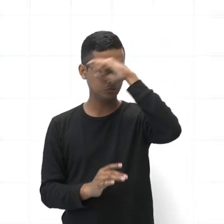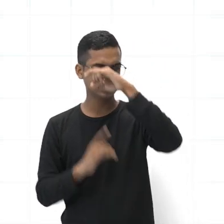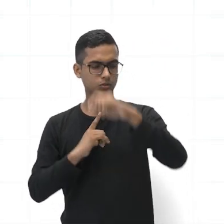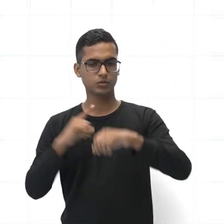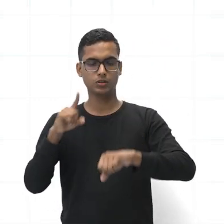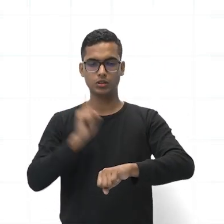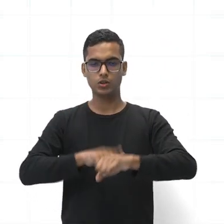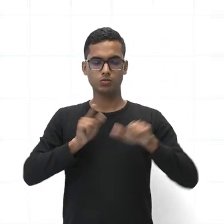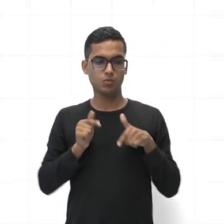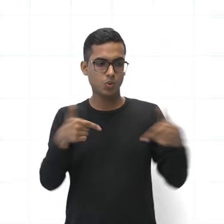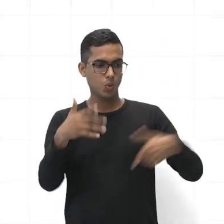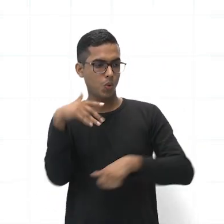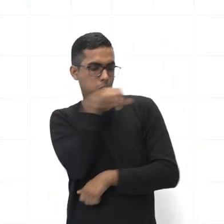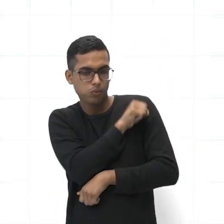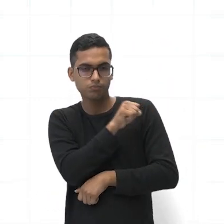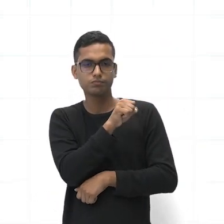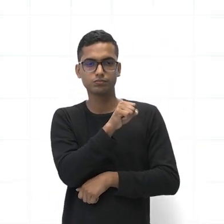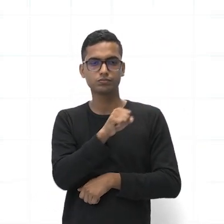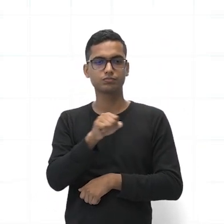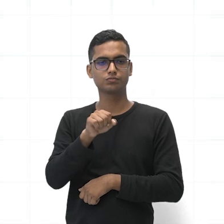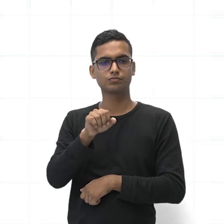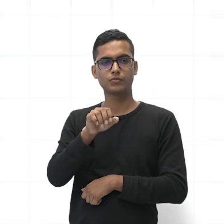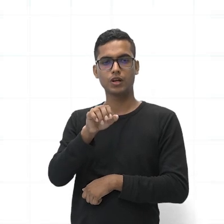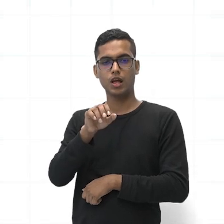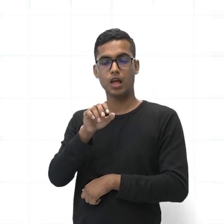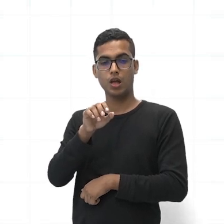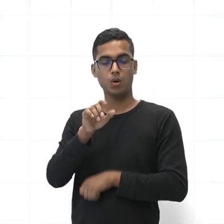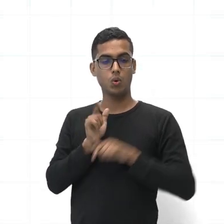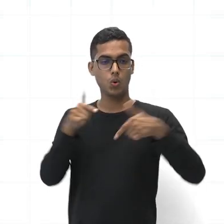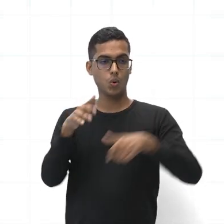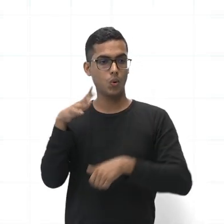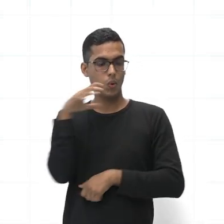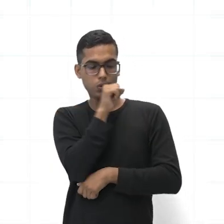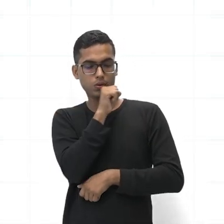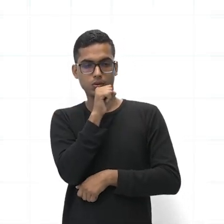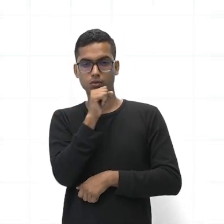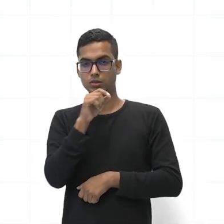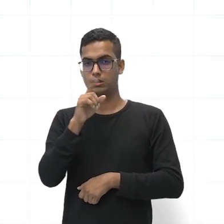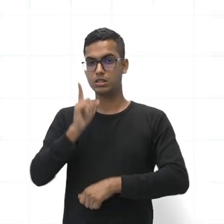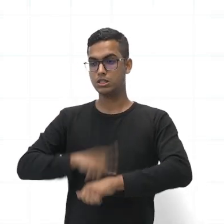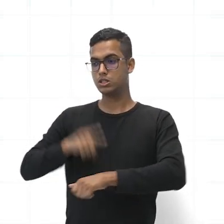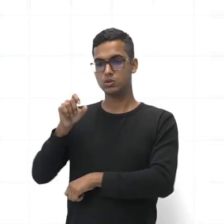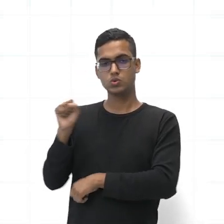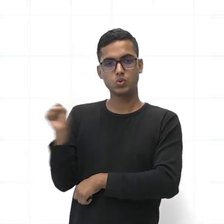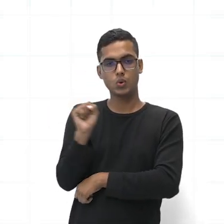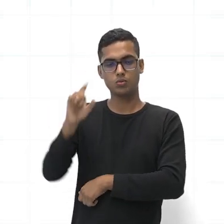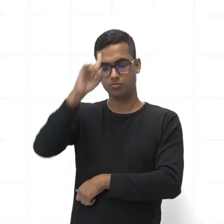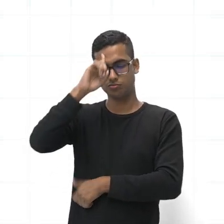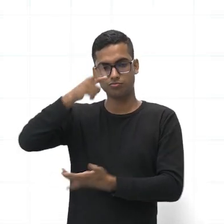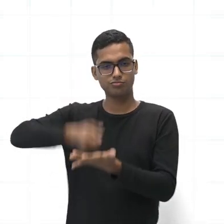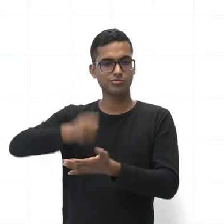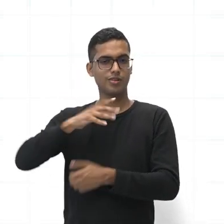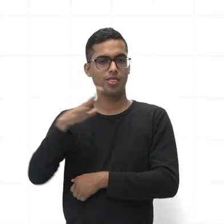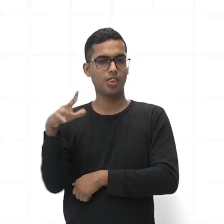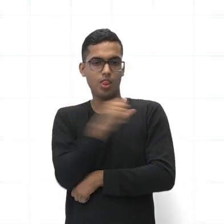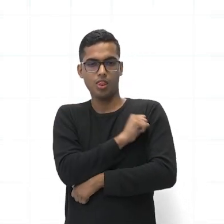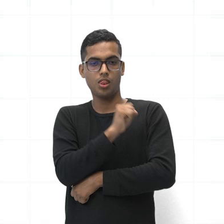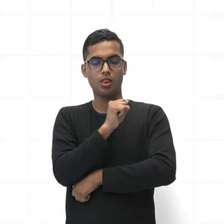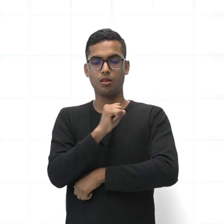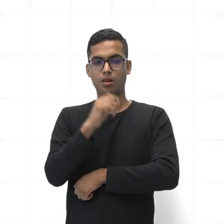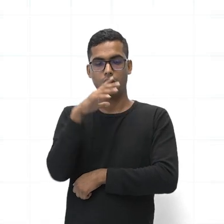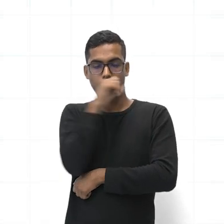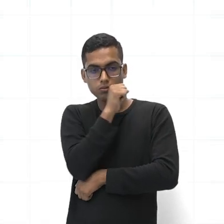a resposta reflexa. E, né, foi tão rápida que durou segundos para você tomar aquela decisão e se